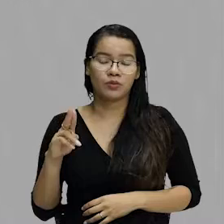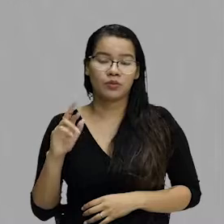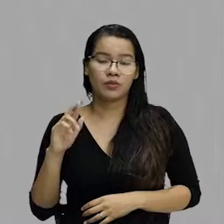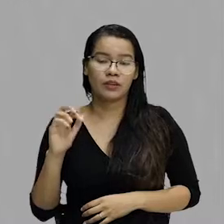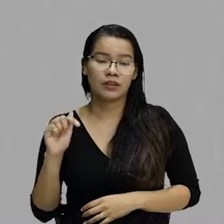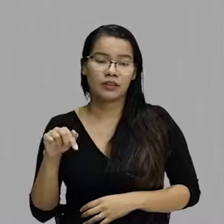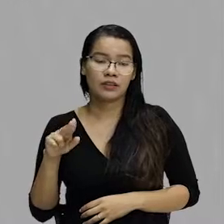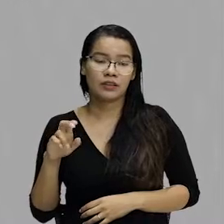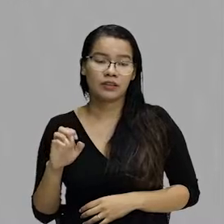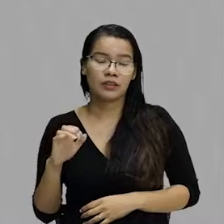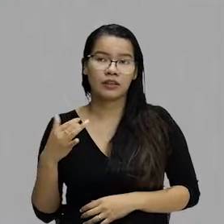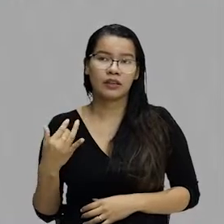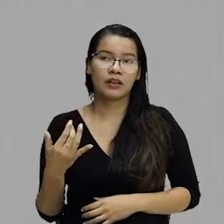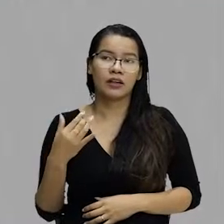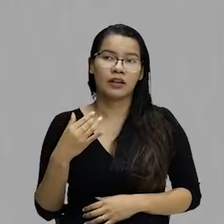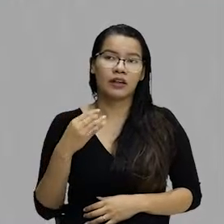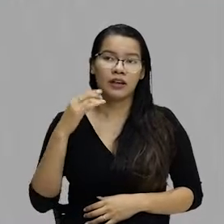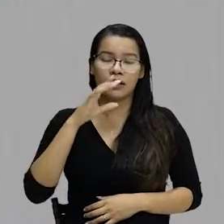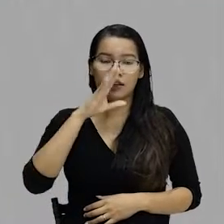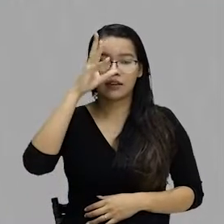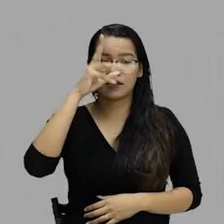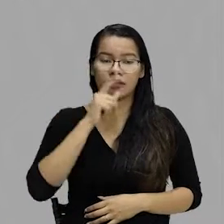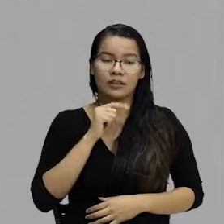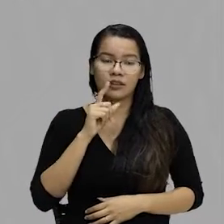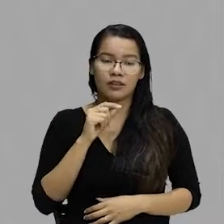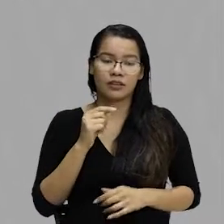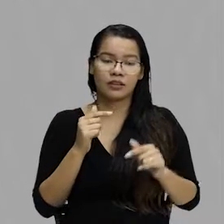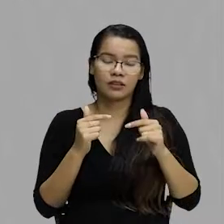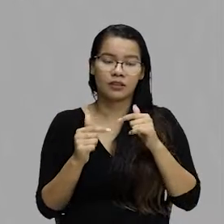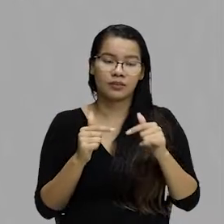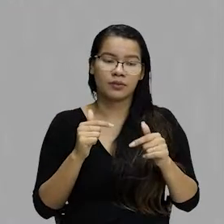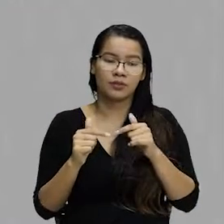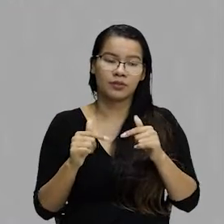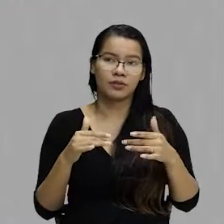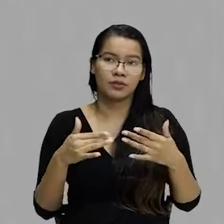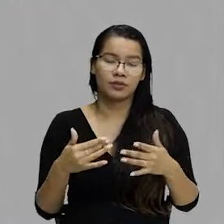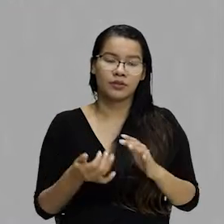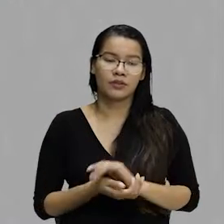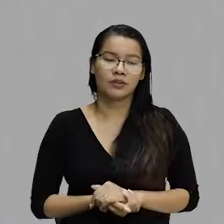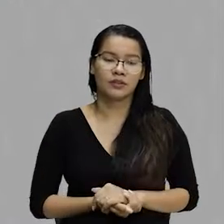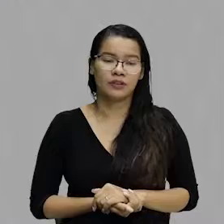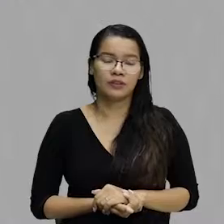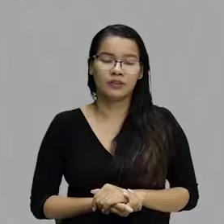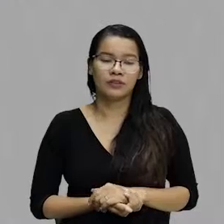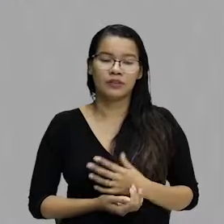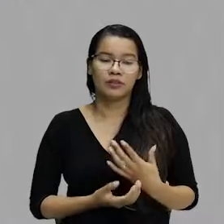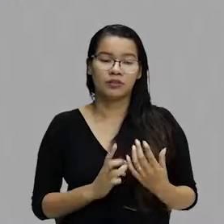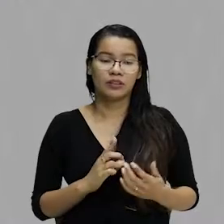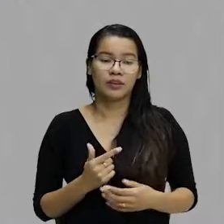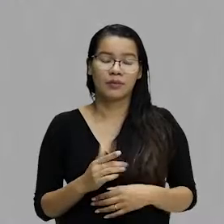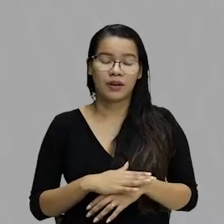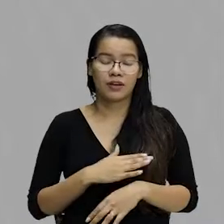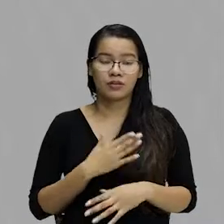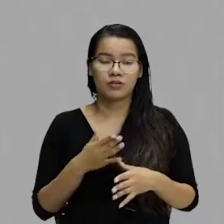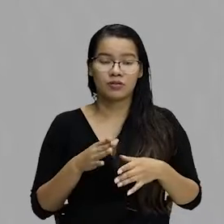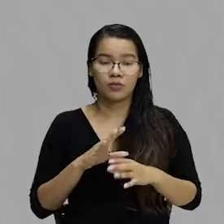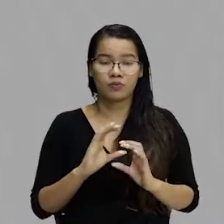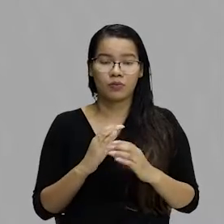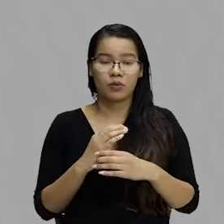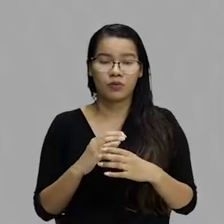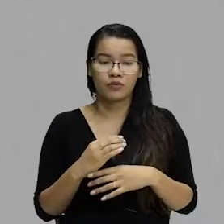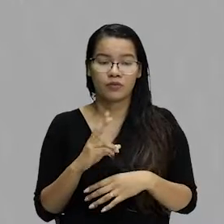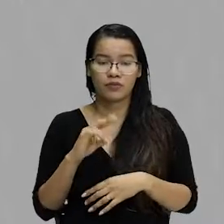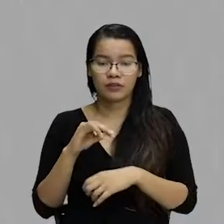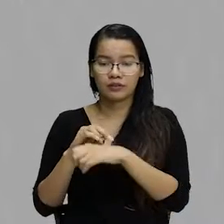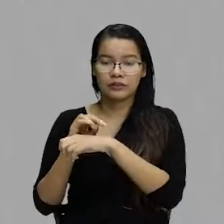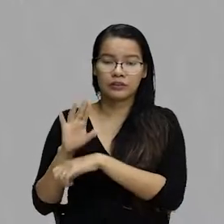onde a galinha é a operária e quando ela não funciona mais, ela vai ser demitida ou morta, né? Porque os ovos já pararam. O cachorro